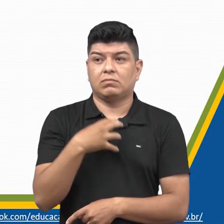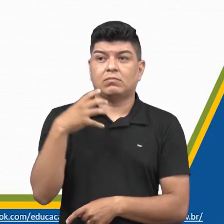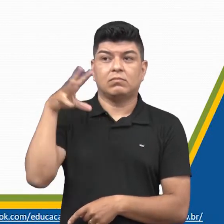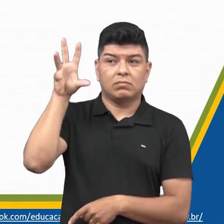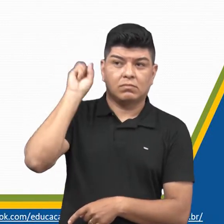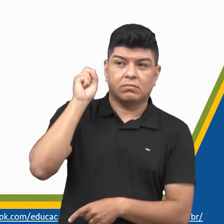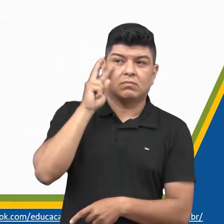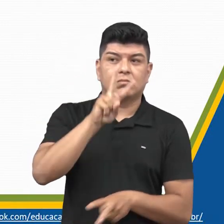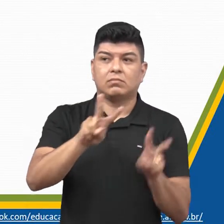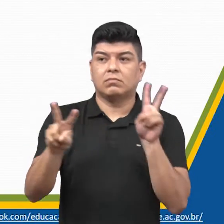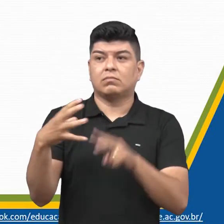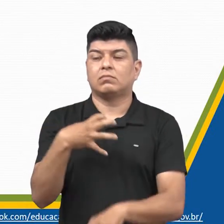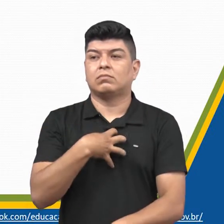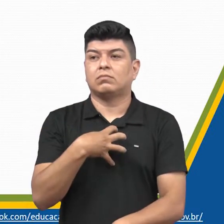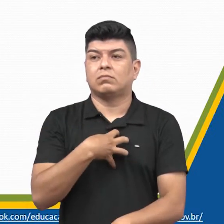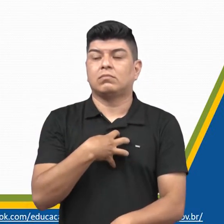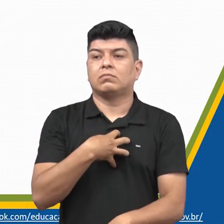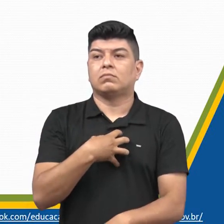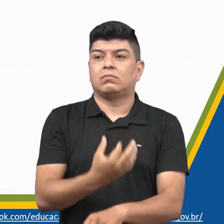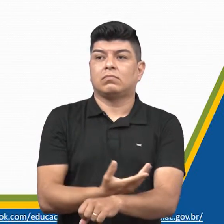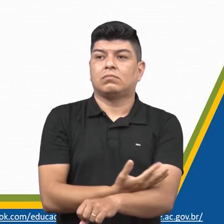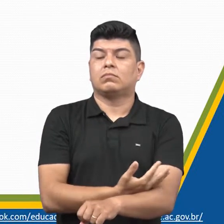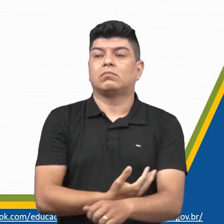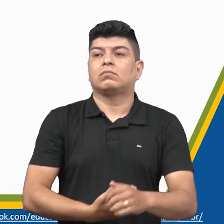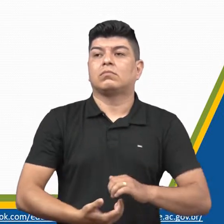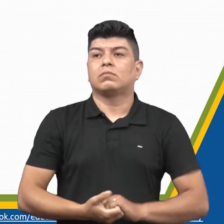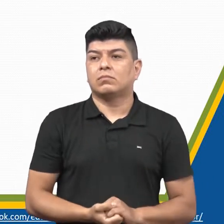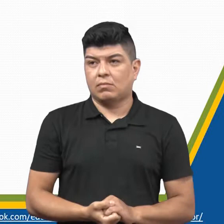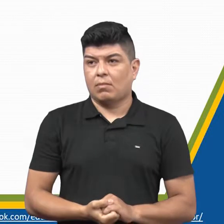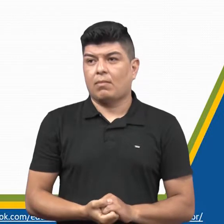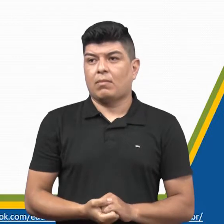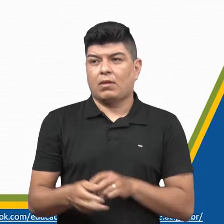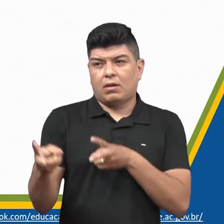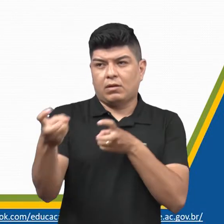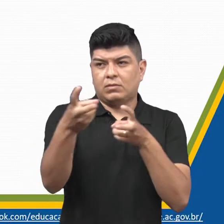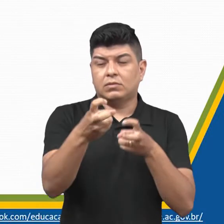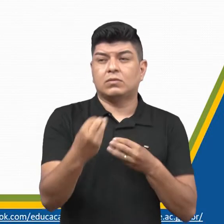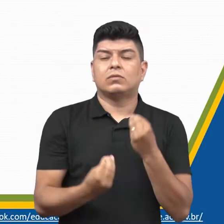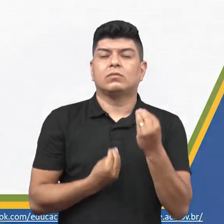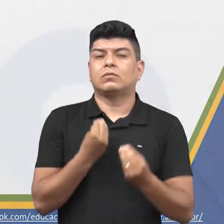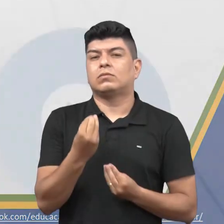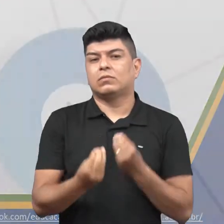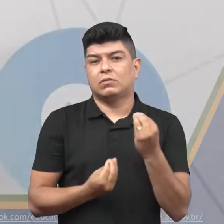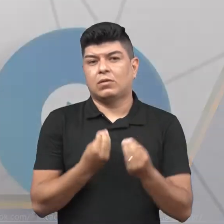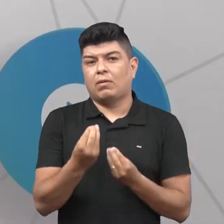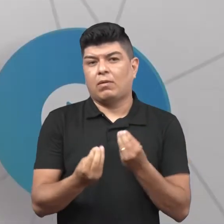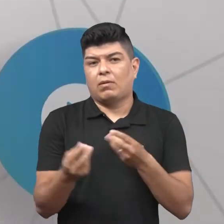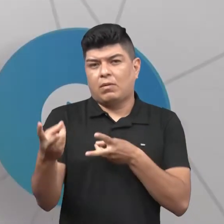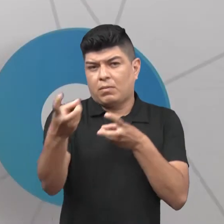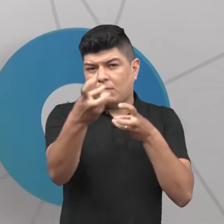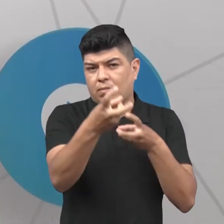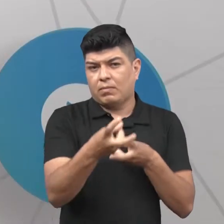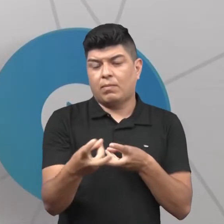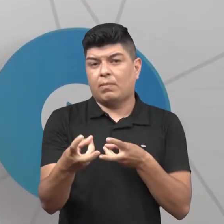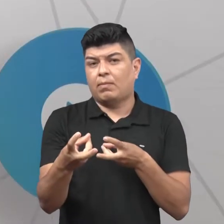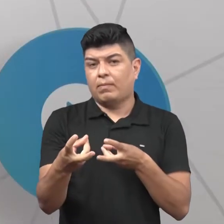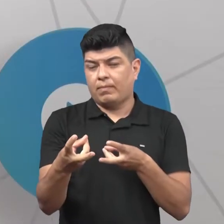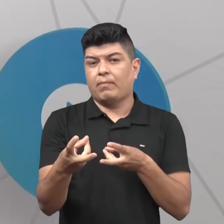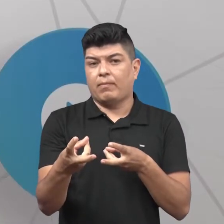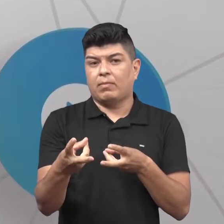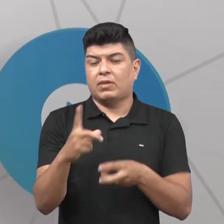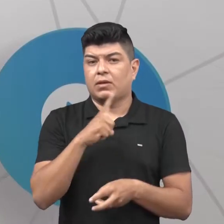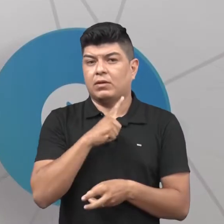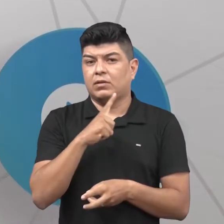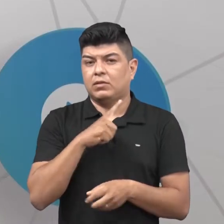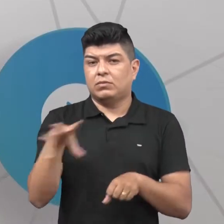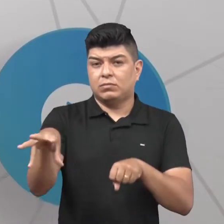ouvir, ver, sentir. Essas seriam as percepções. Como assim? Como seriam as percepções? Uma coisa é eu ter